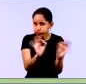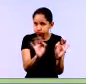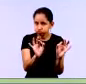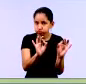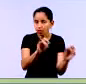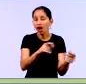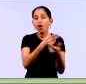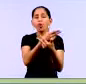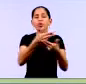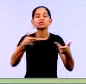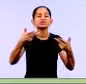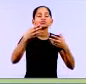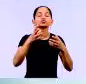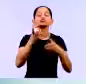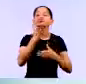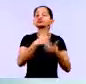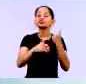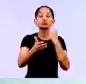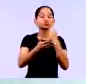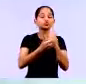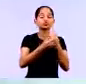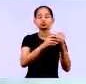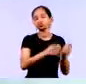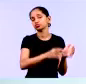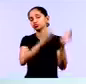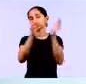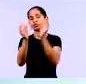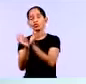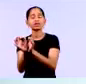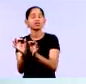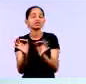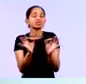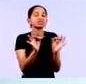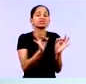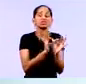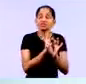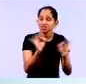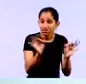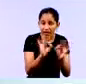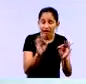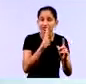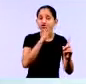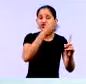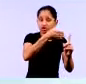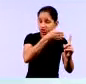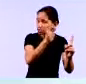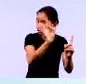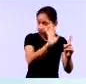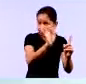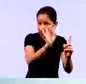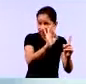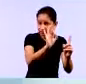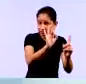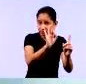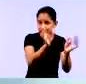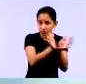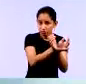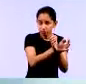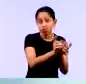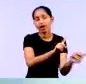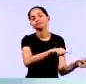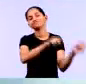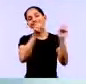matéria-prima. Então, o que não for custo direto é